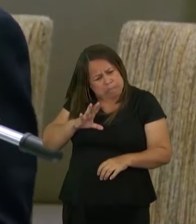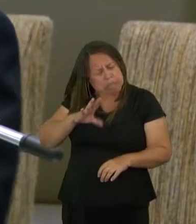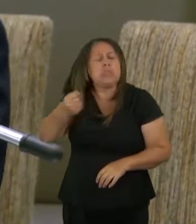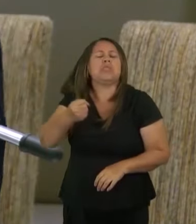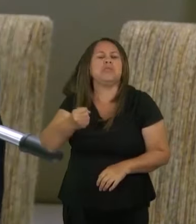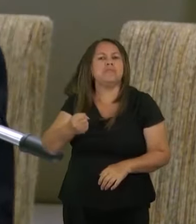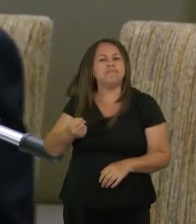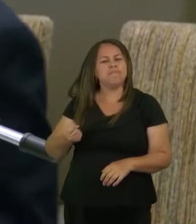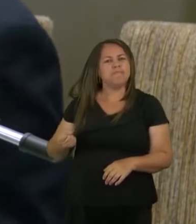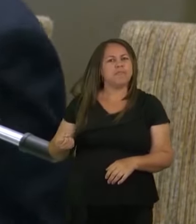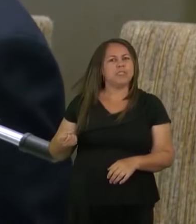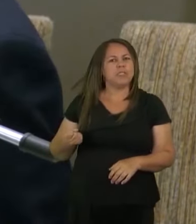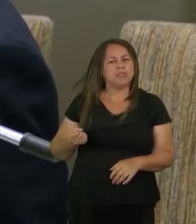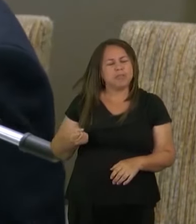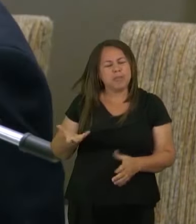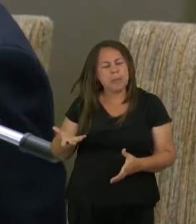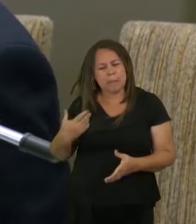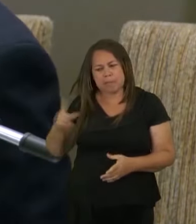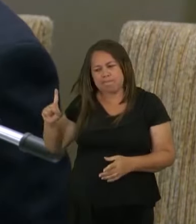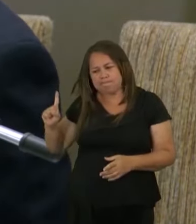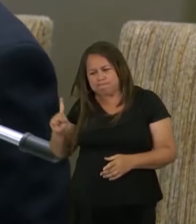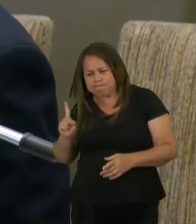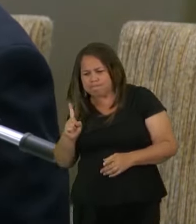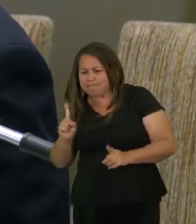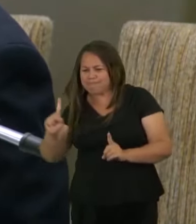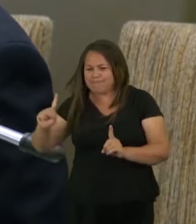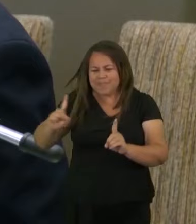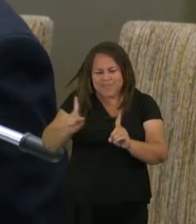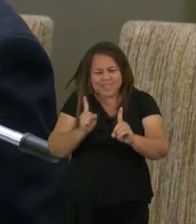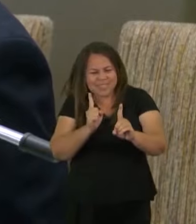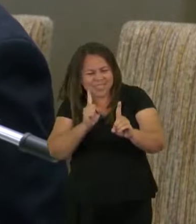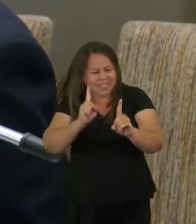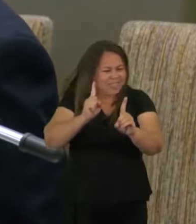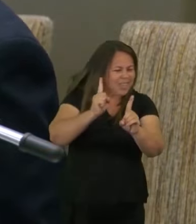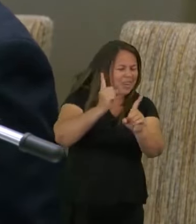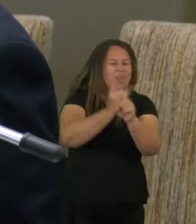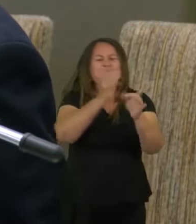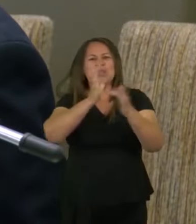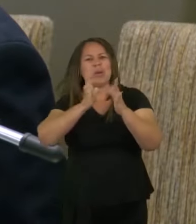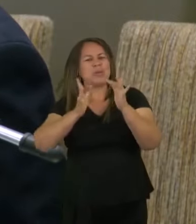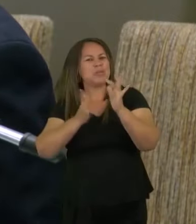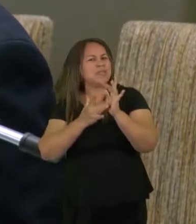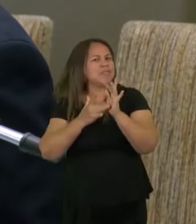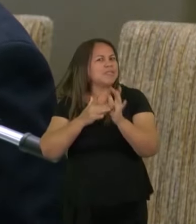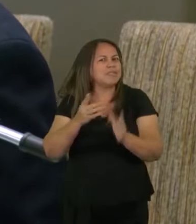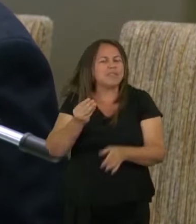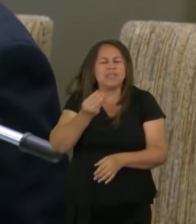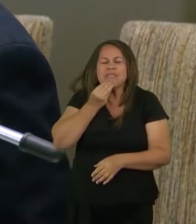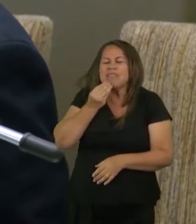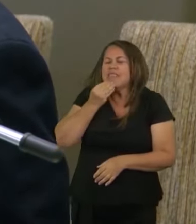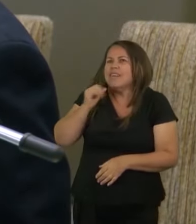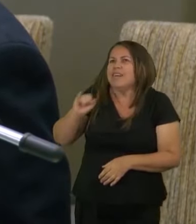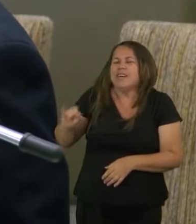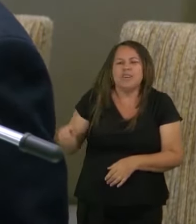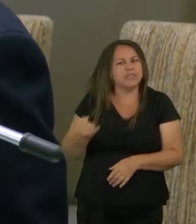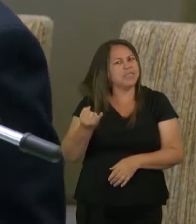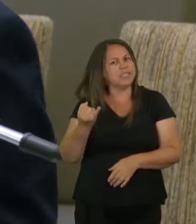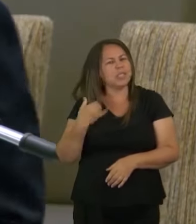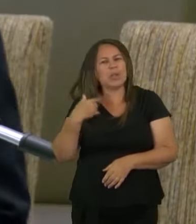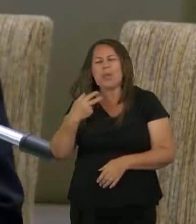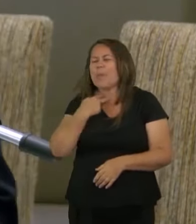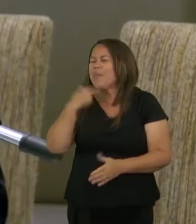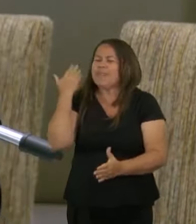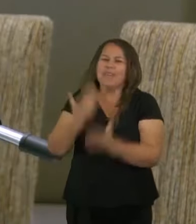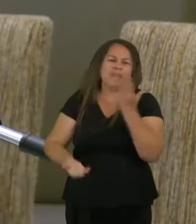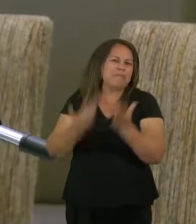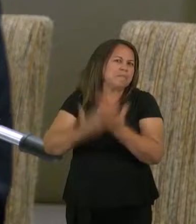que usar essa força para ir até o encontro de Jesus. Era uma oportunidade que ela não poderia